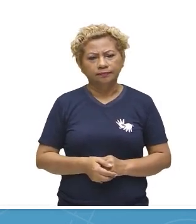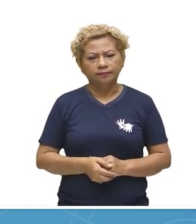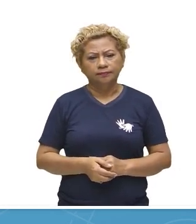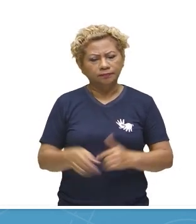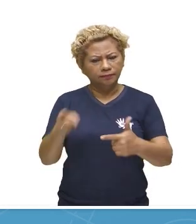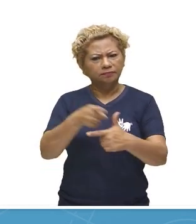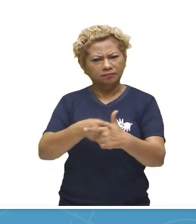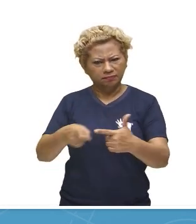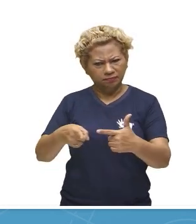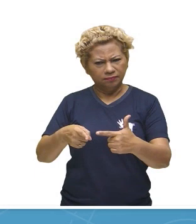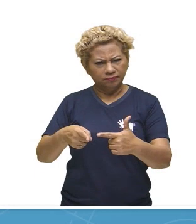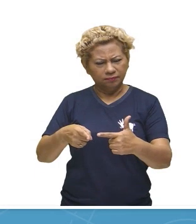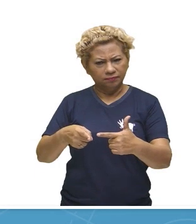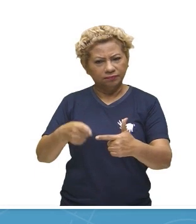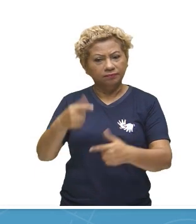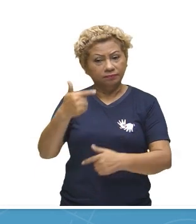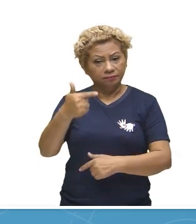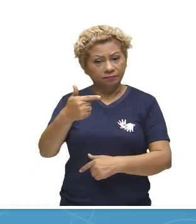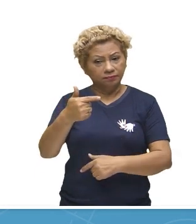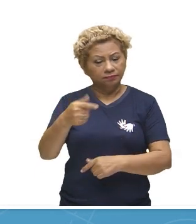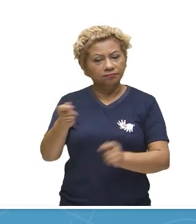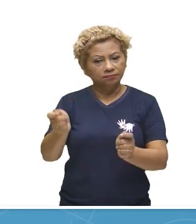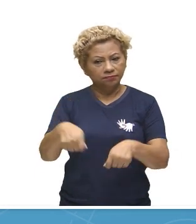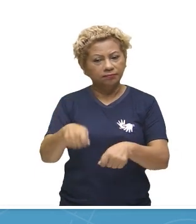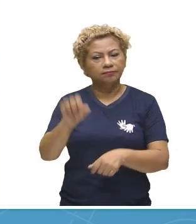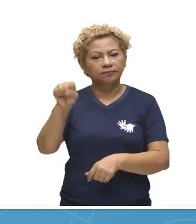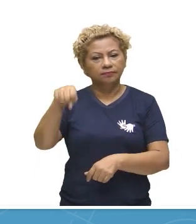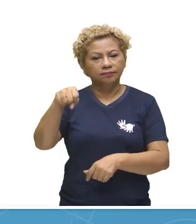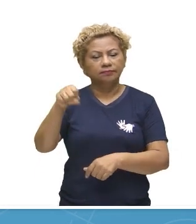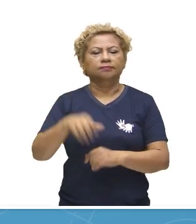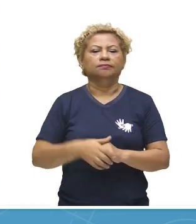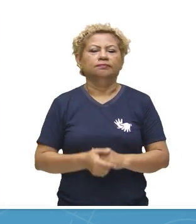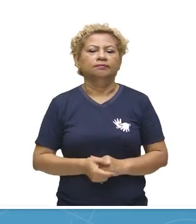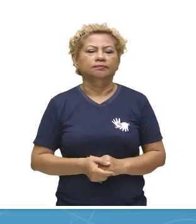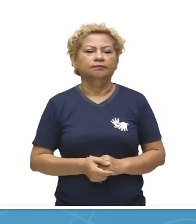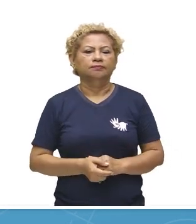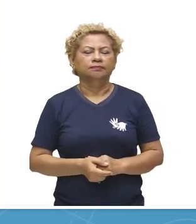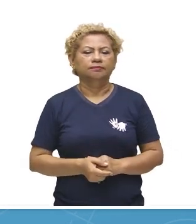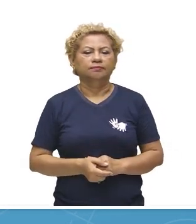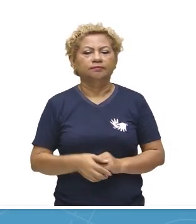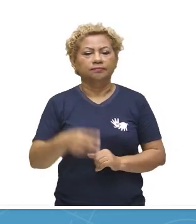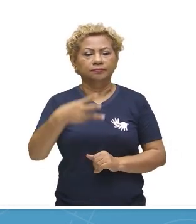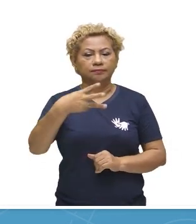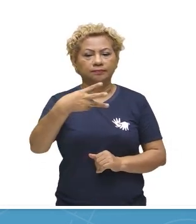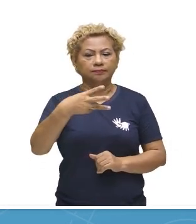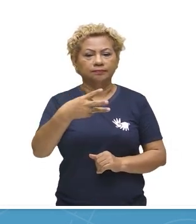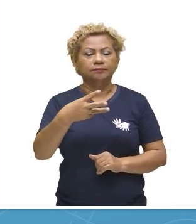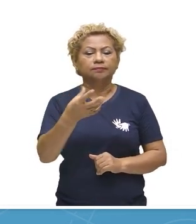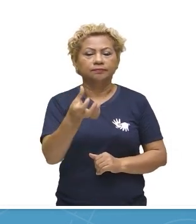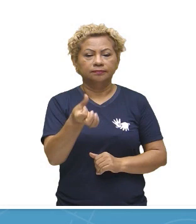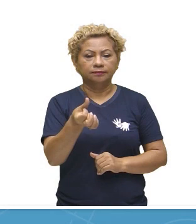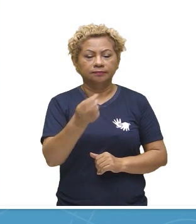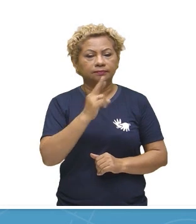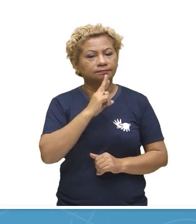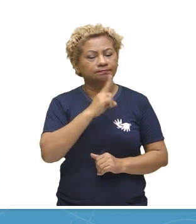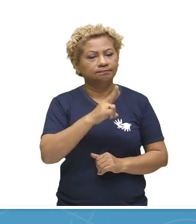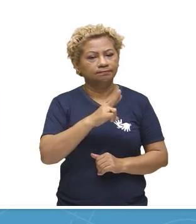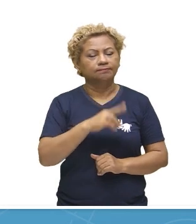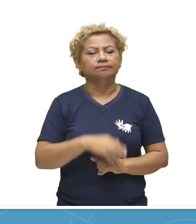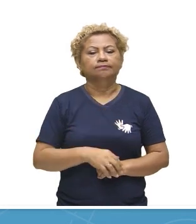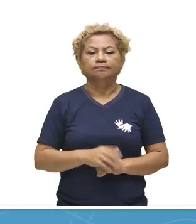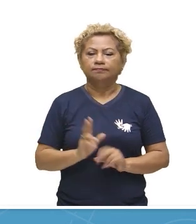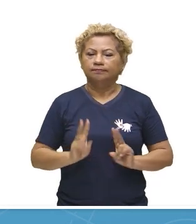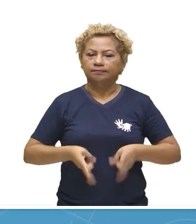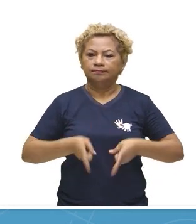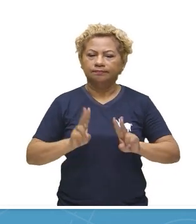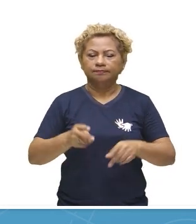72 ainda é par, eu continuo dividindo por 2, vai dar 36. 36 dividido por